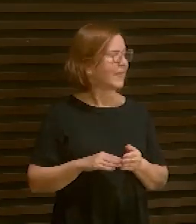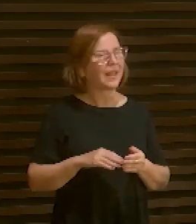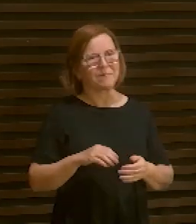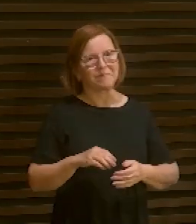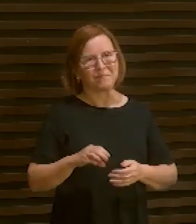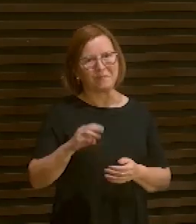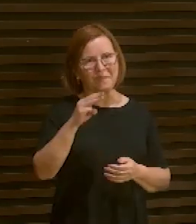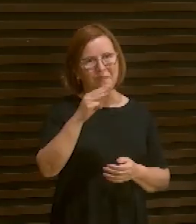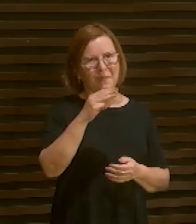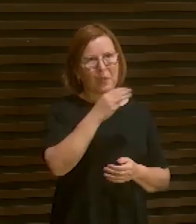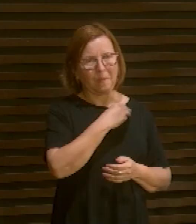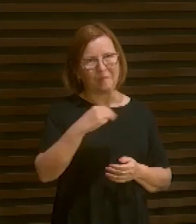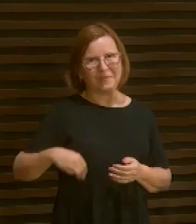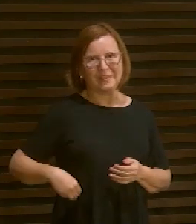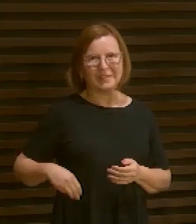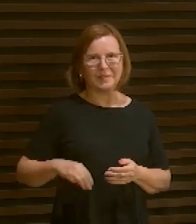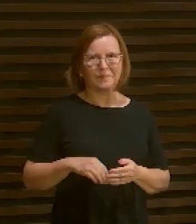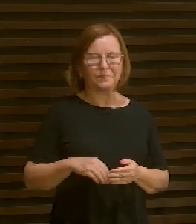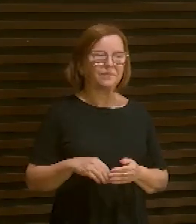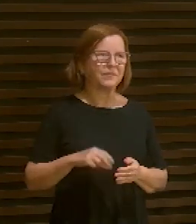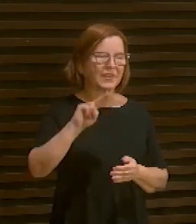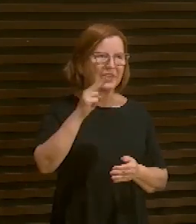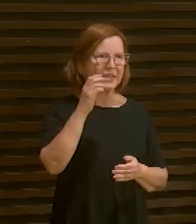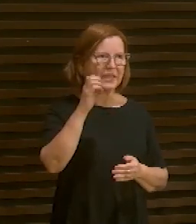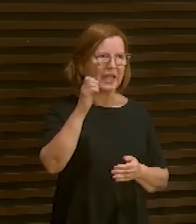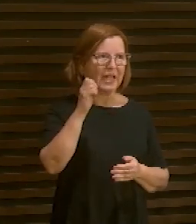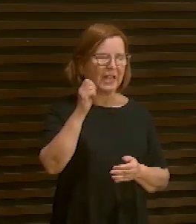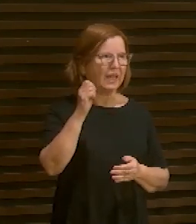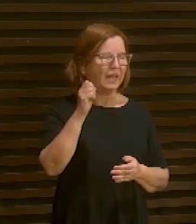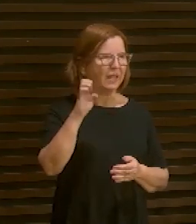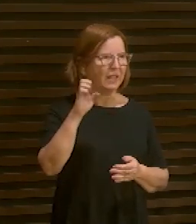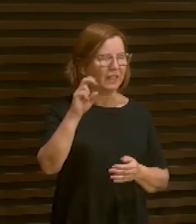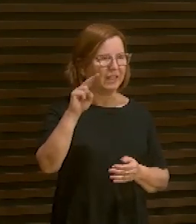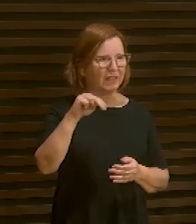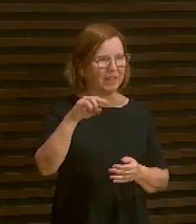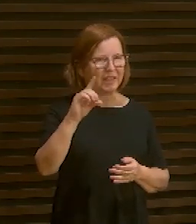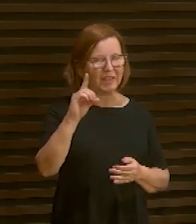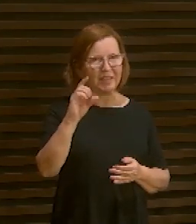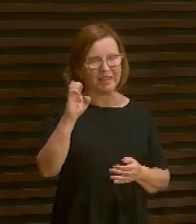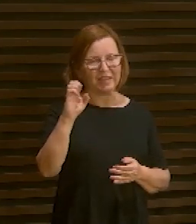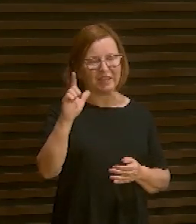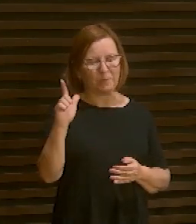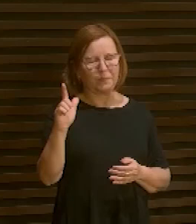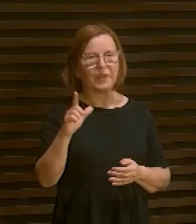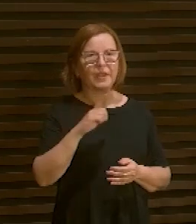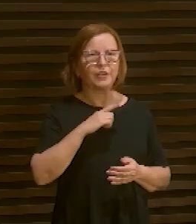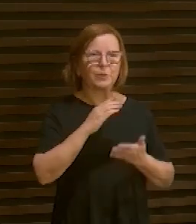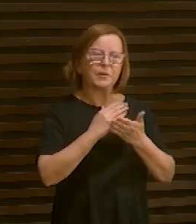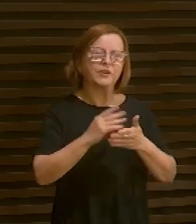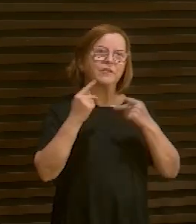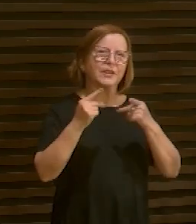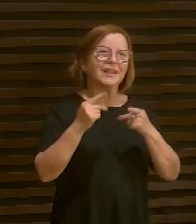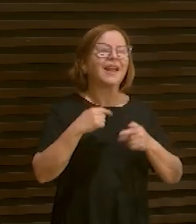Messias de Handel. Ela tinha uma parte lá que diz assim: eu sei